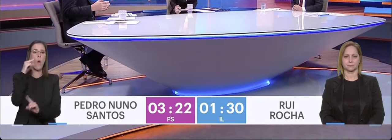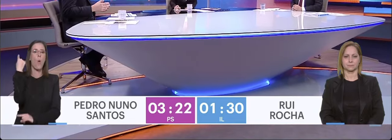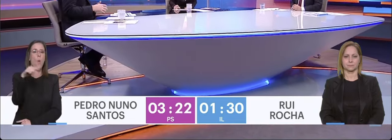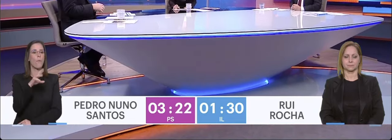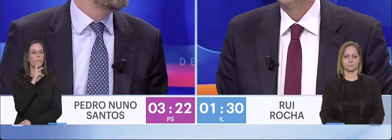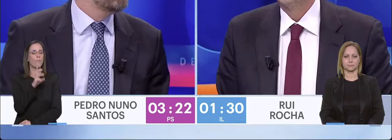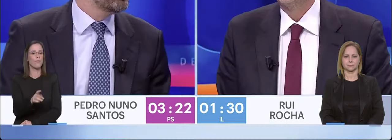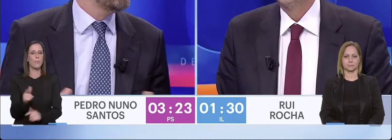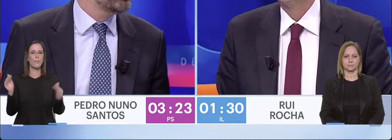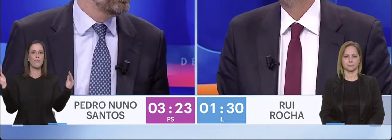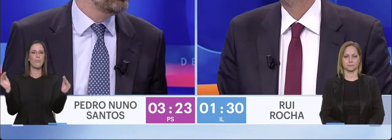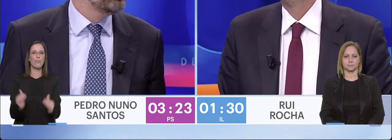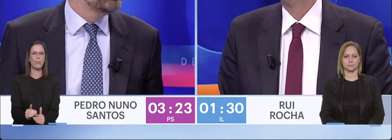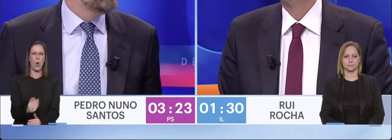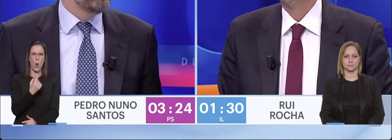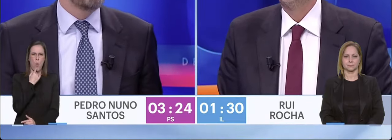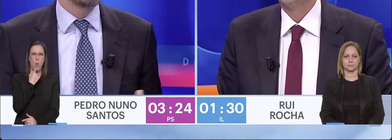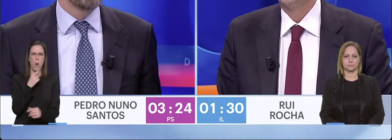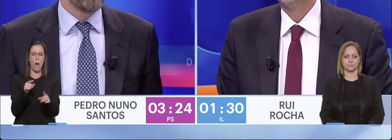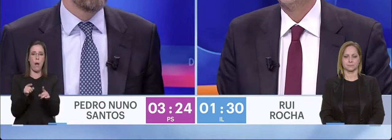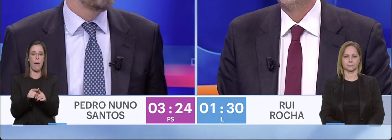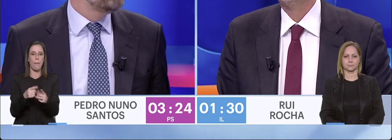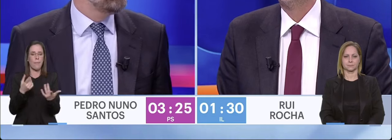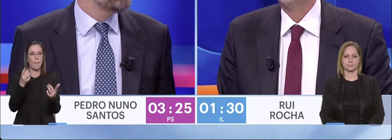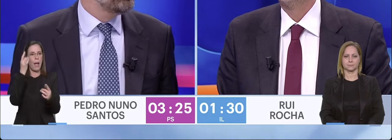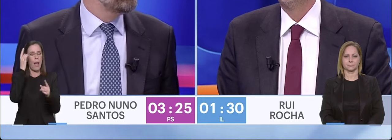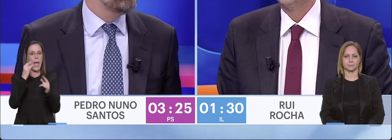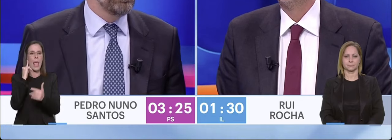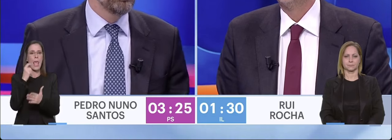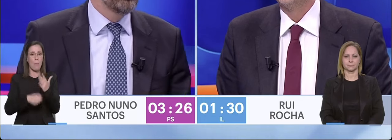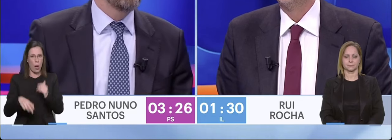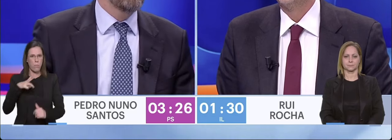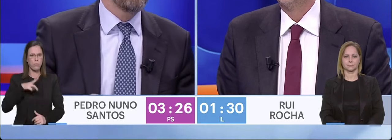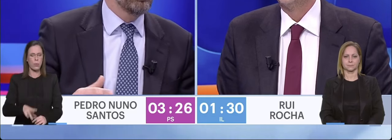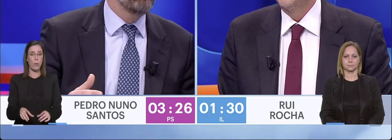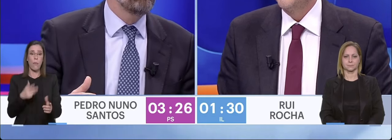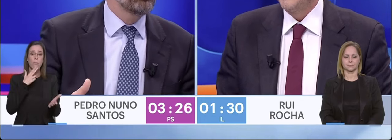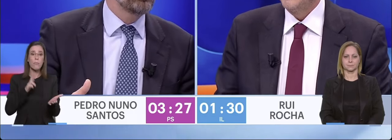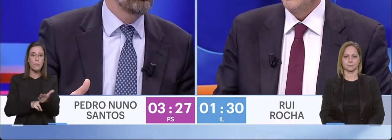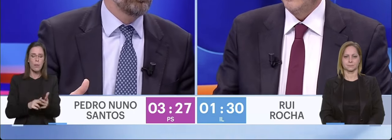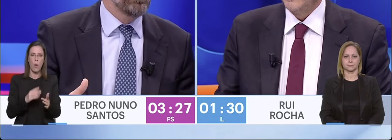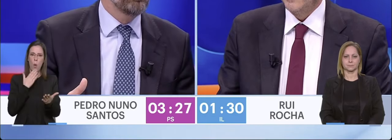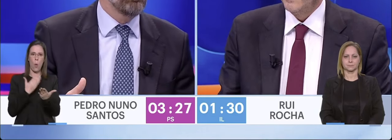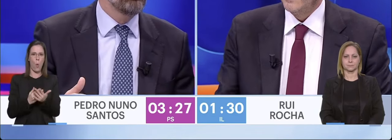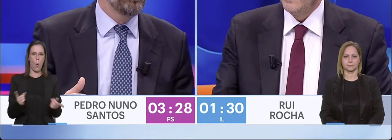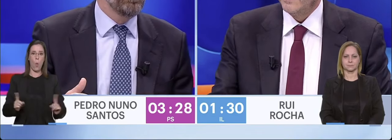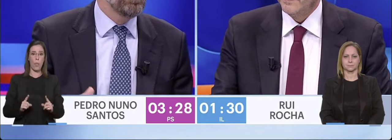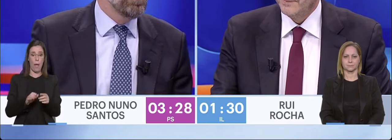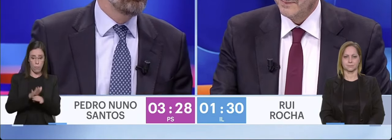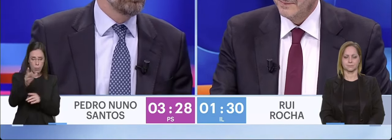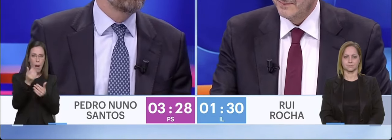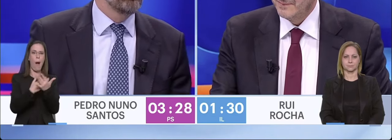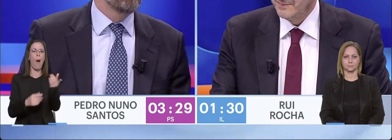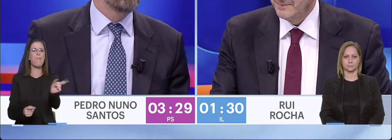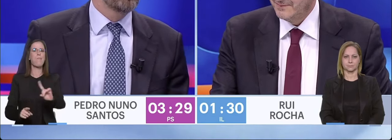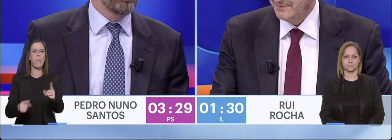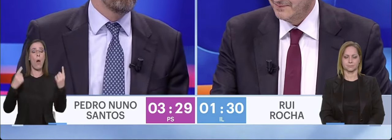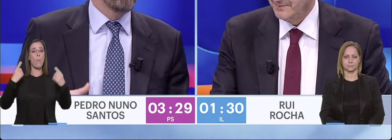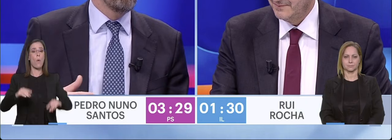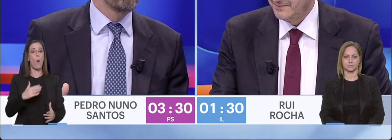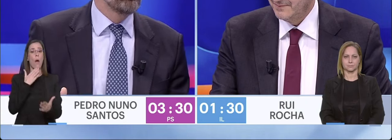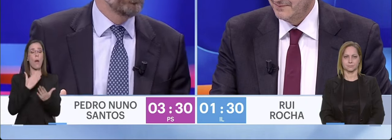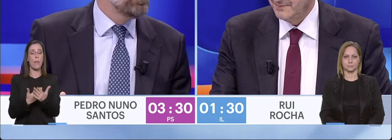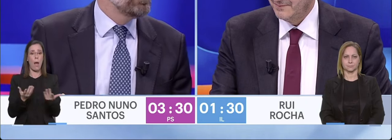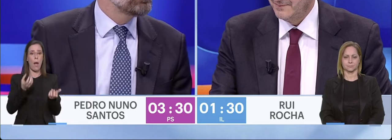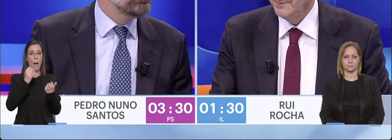resposta uma redução radical e Aventureira dos impostos em Portugal que na realidade não vão transformar a economia apenas vão provocar